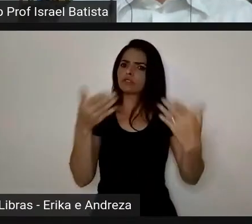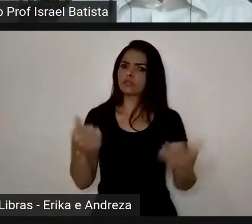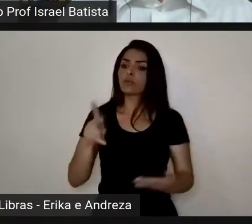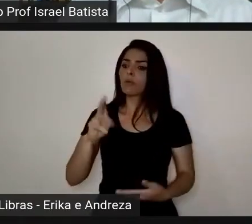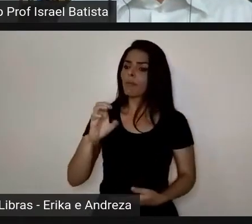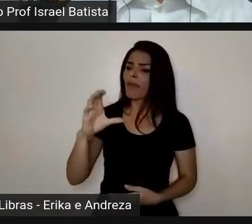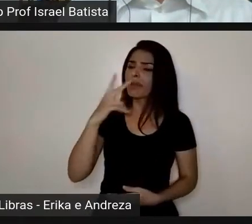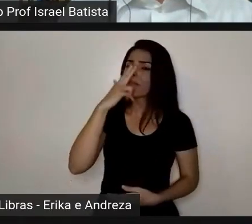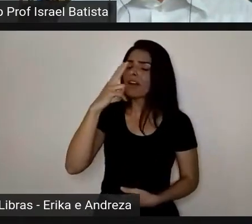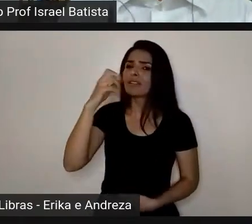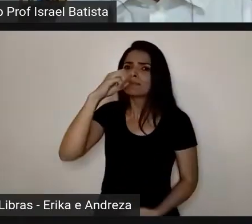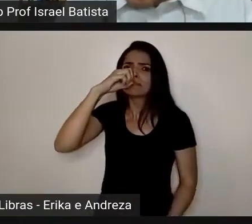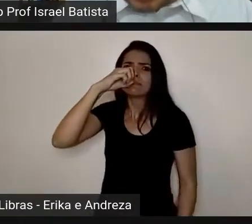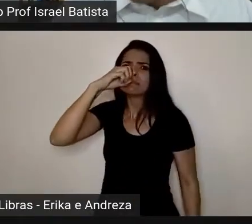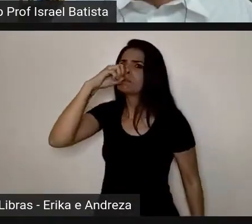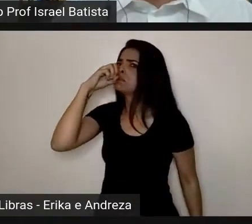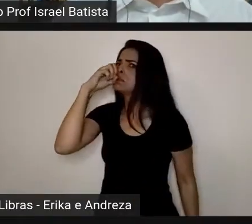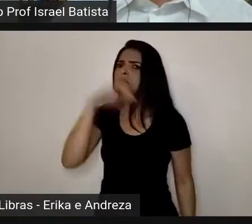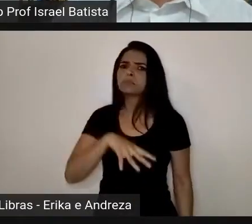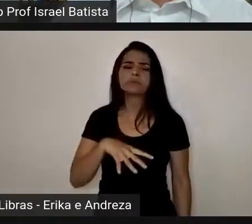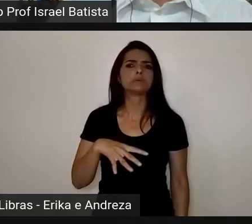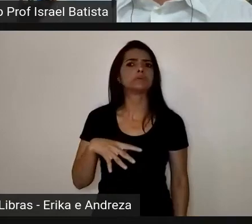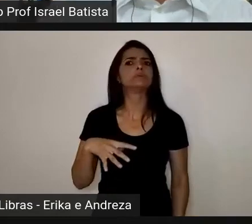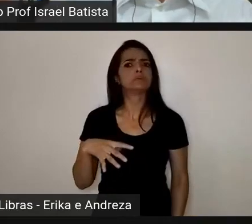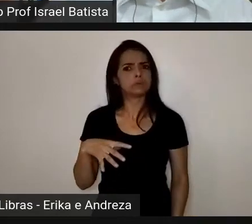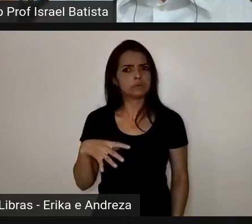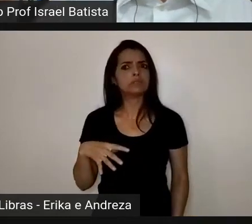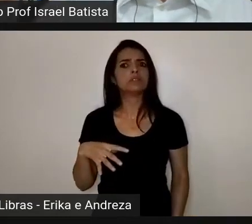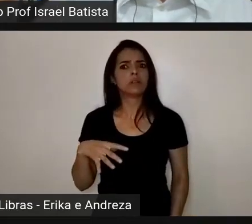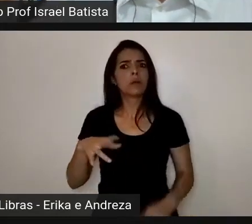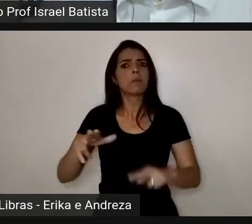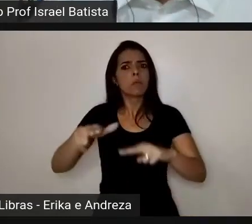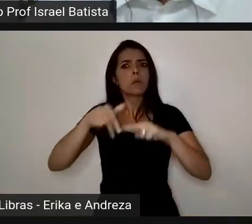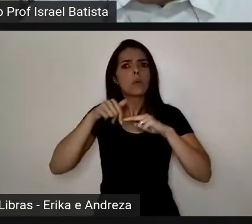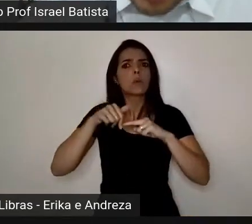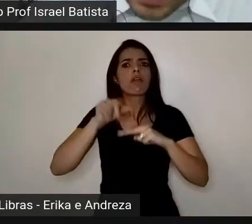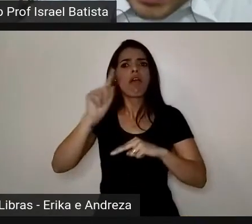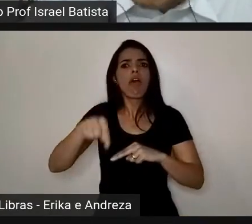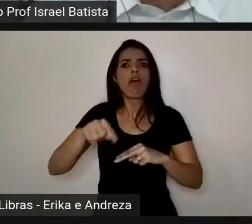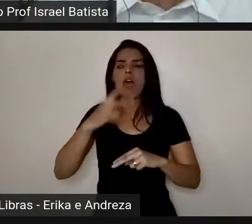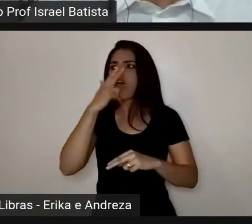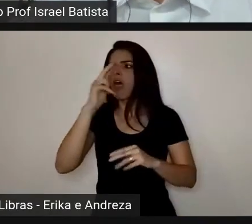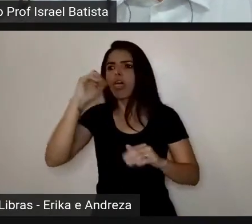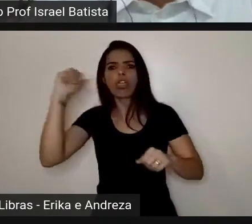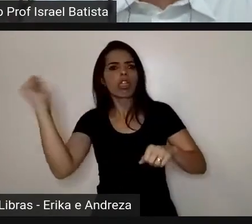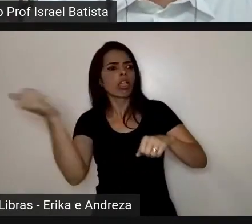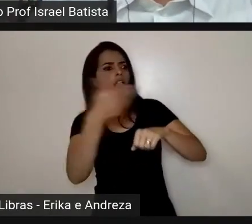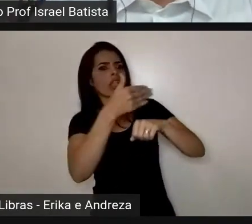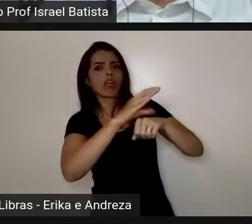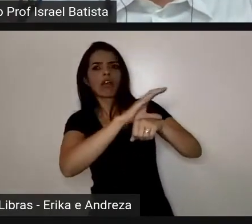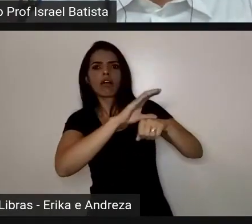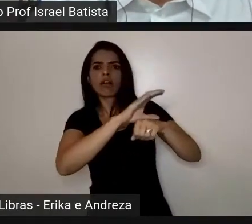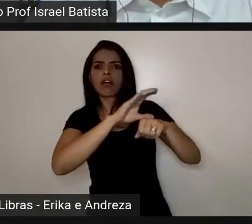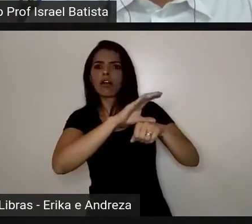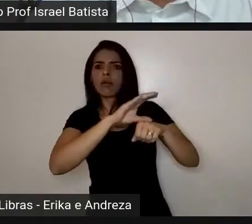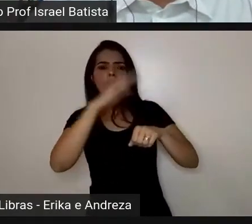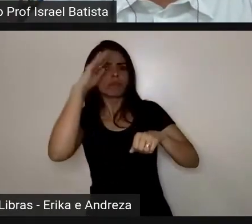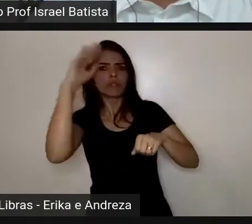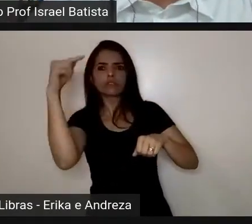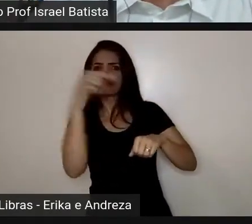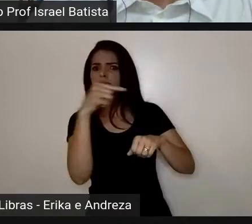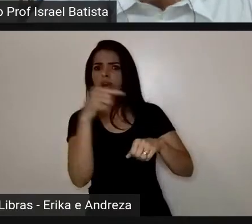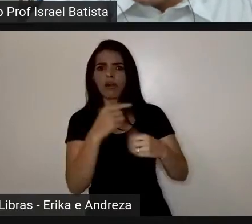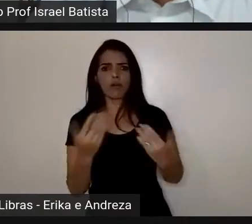agressiva em muitos pontos por afrontar a coluna dorsal, a espinha dorsal da